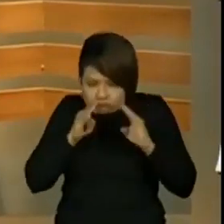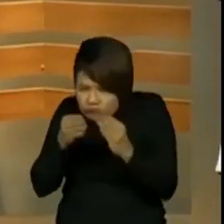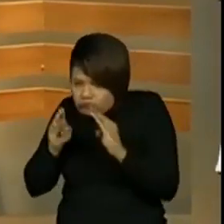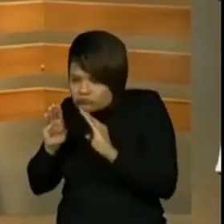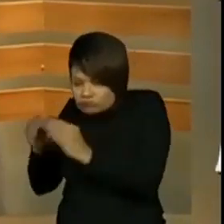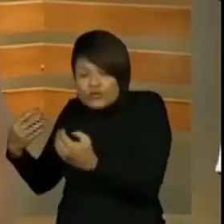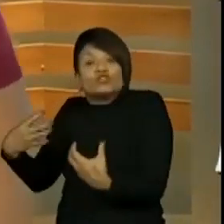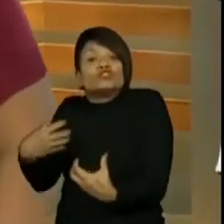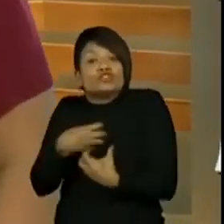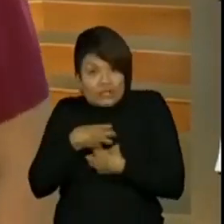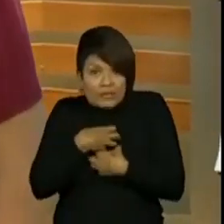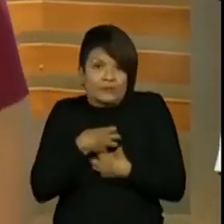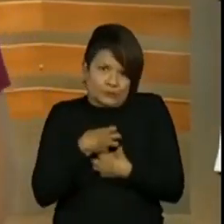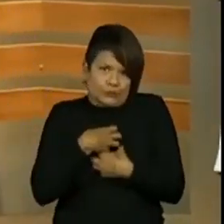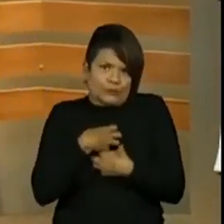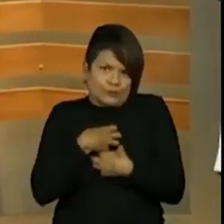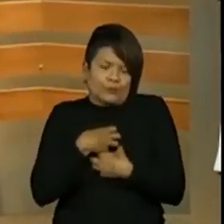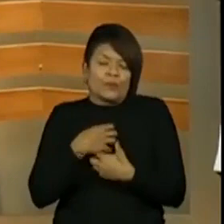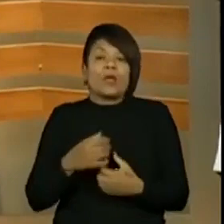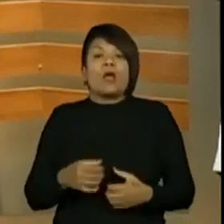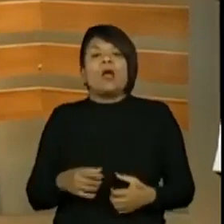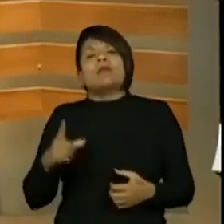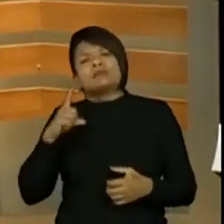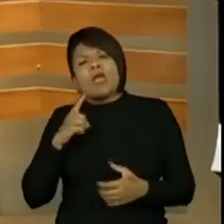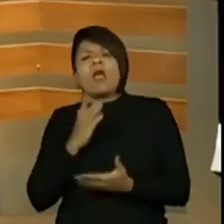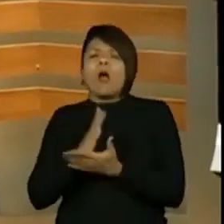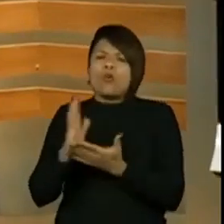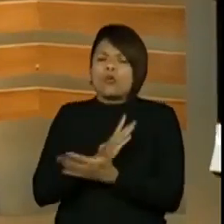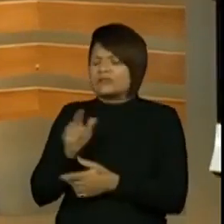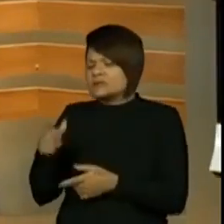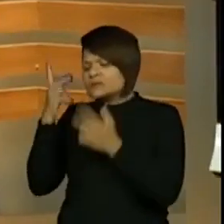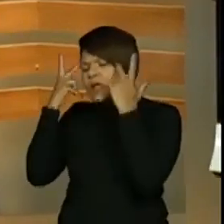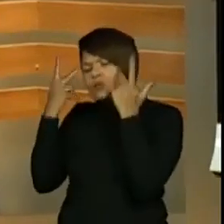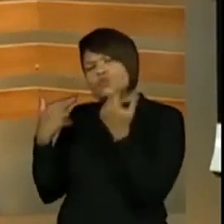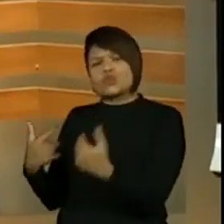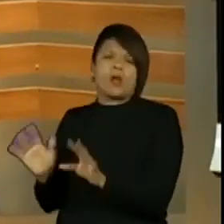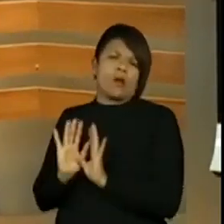uma característica. Tem aquelas cidades que são naturais, que